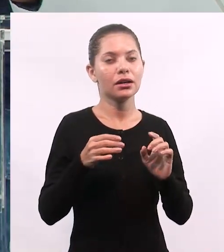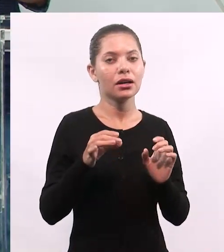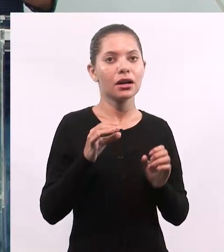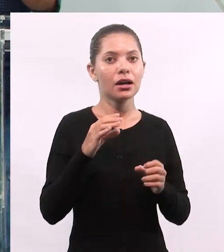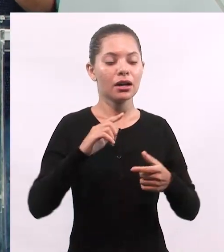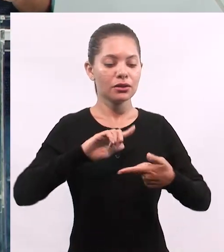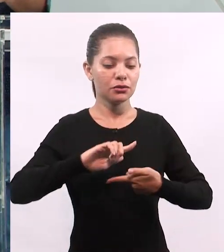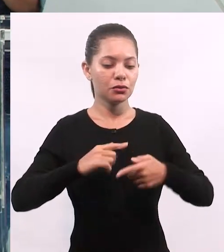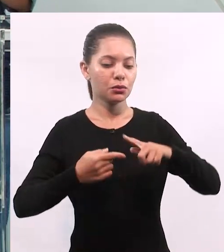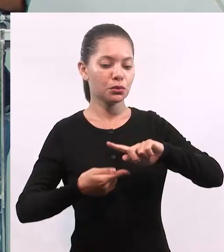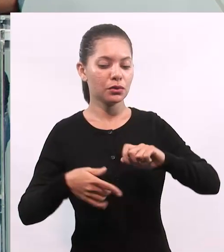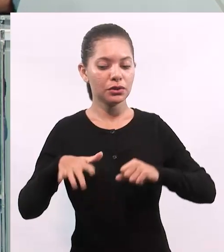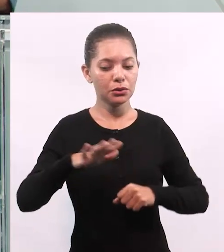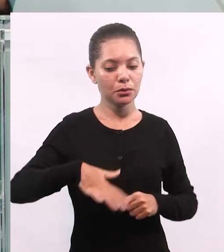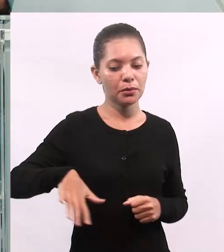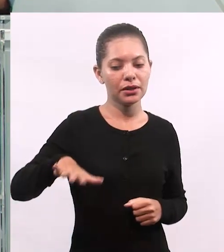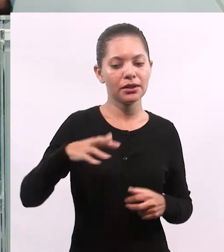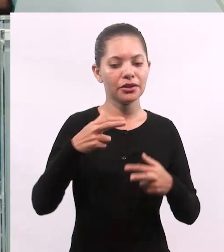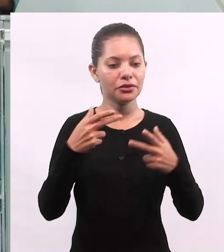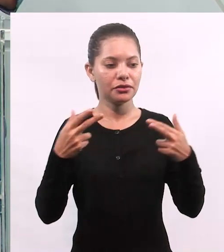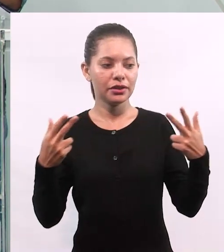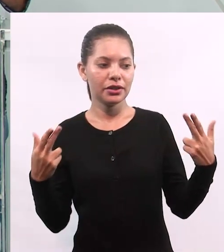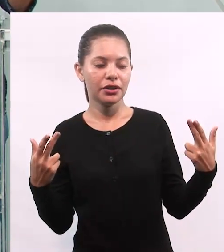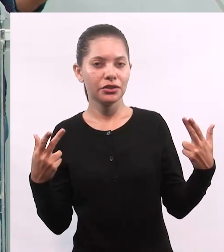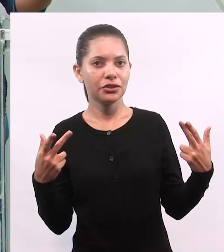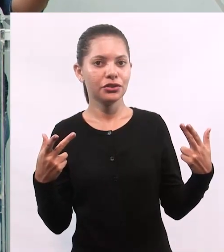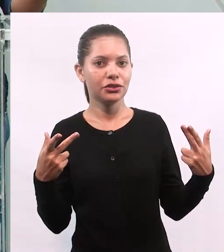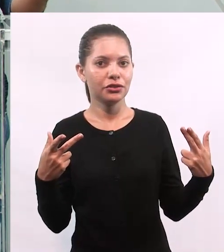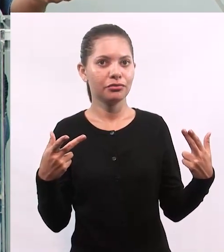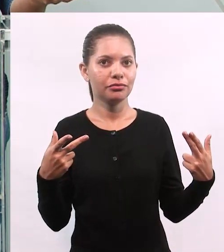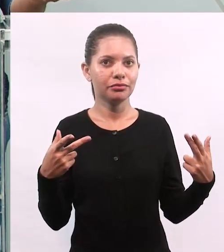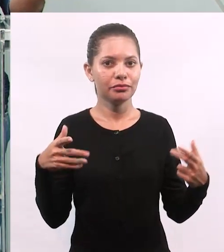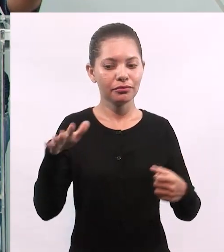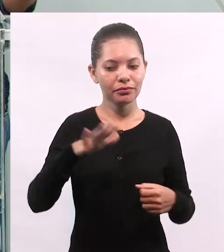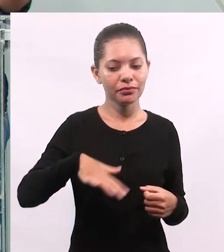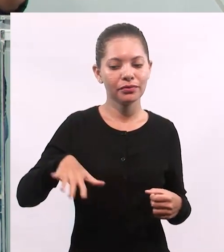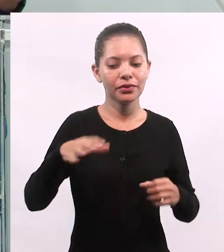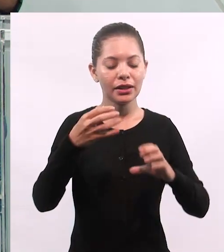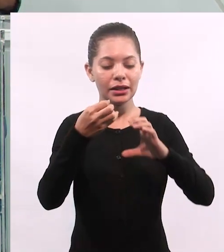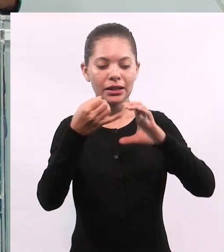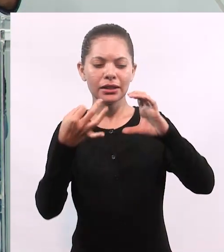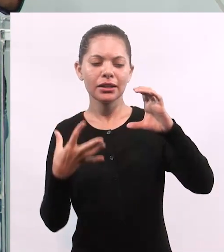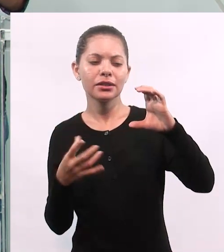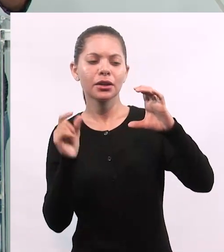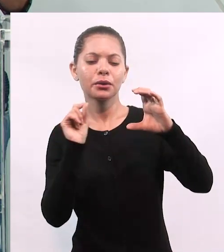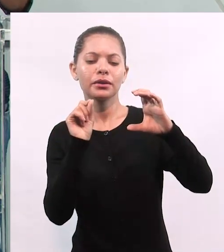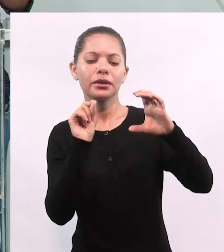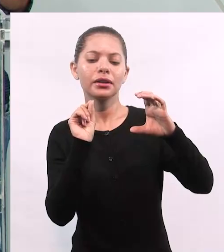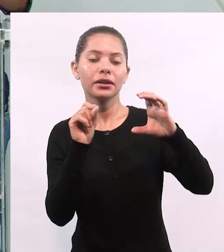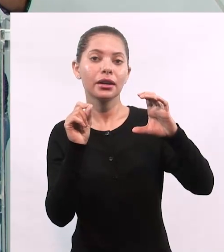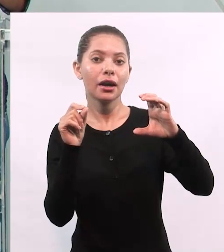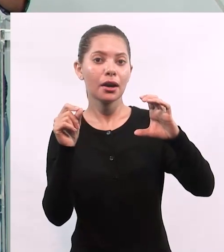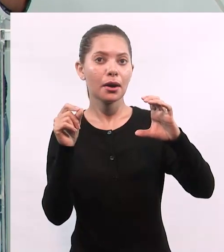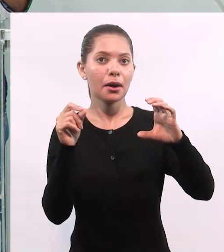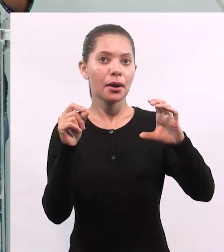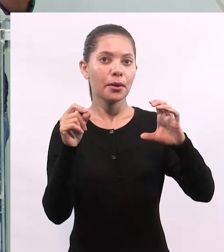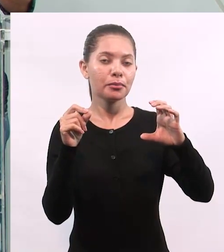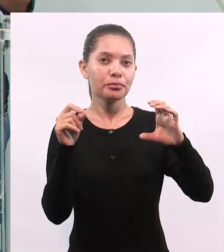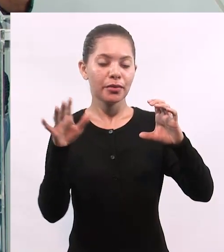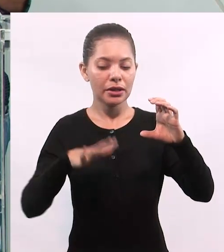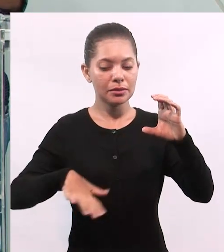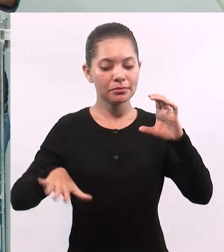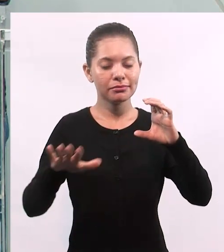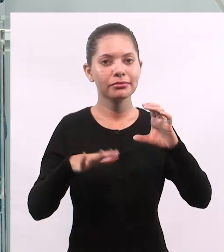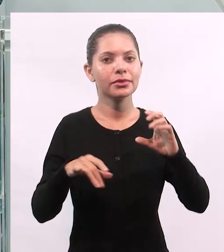geometria, em especial as figuras geométricas, diferenciando elas de planas e espaciais e caracterizando o que a gente chama de